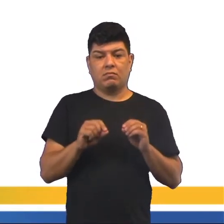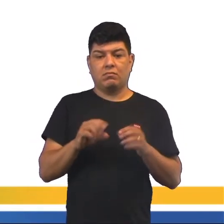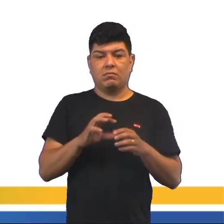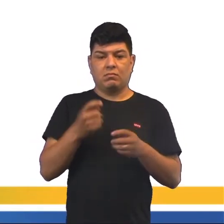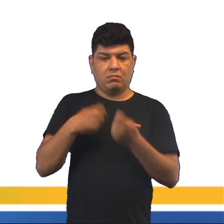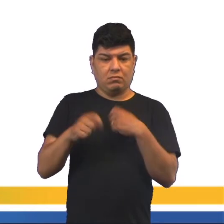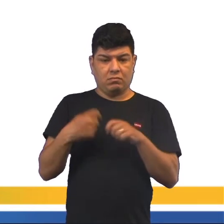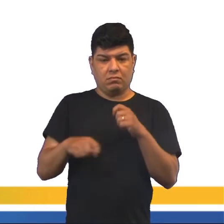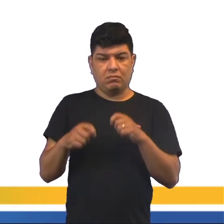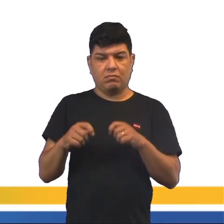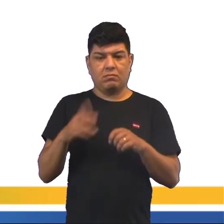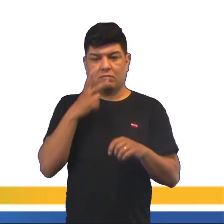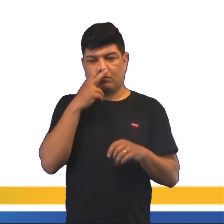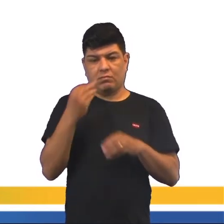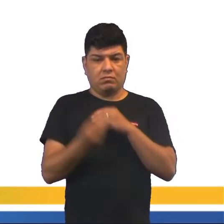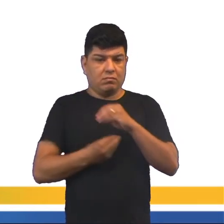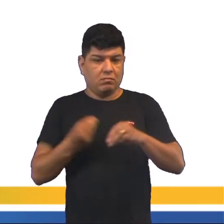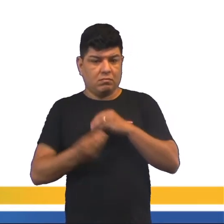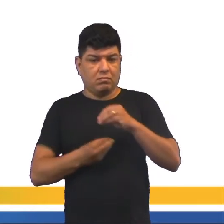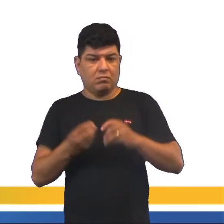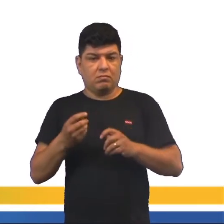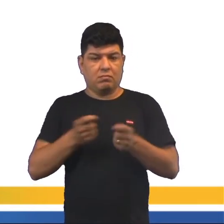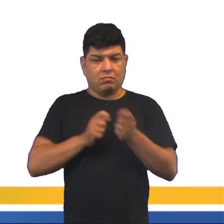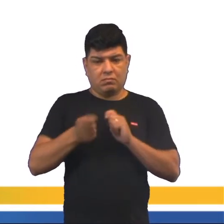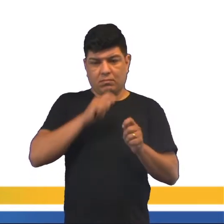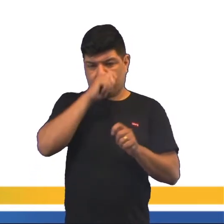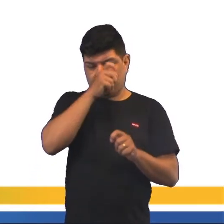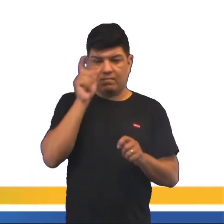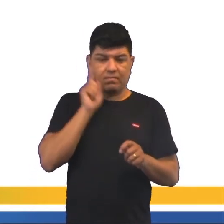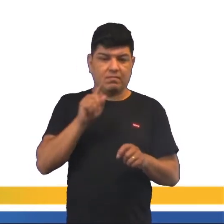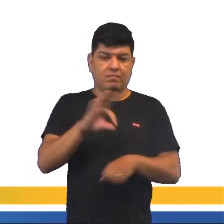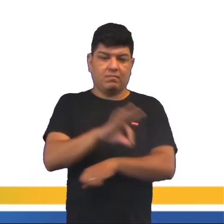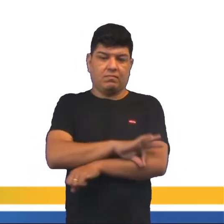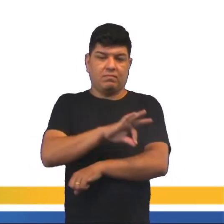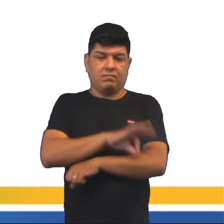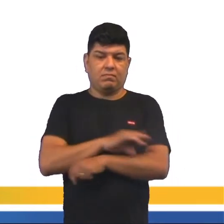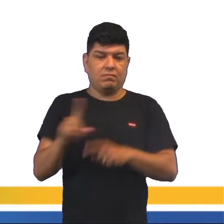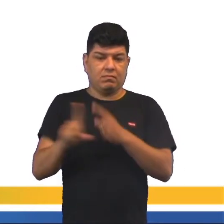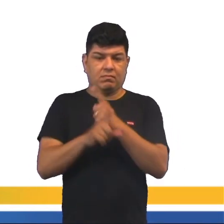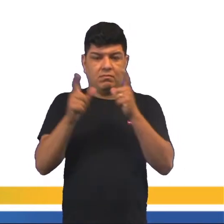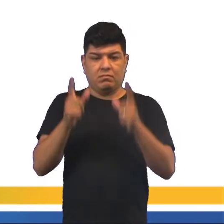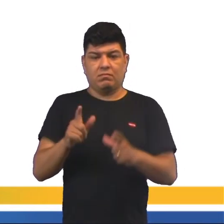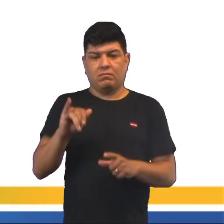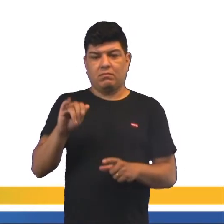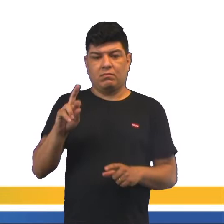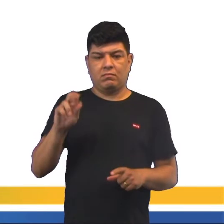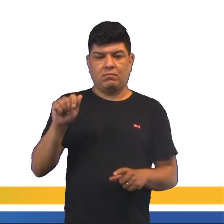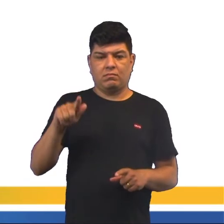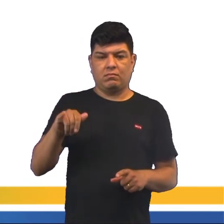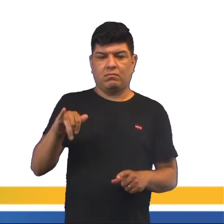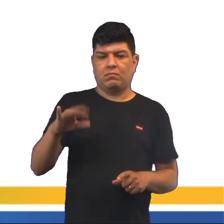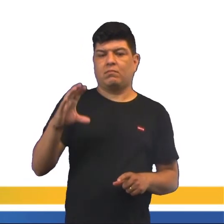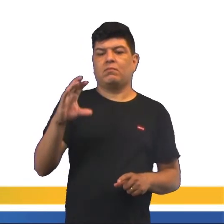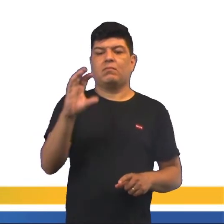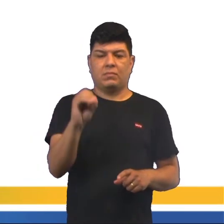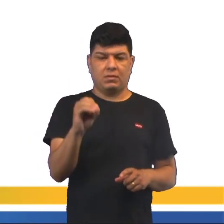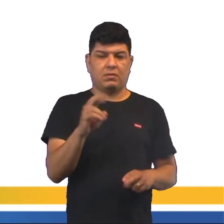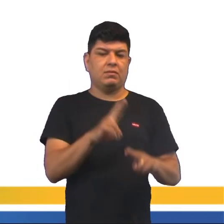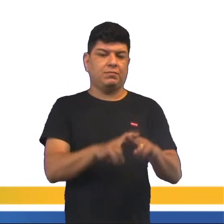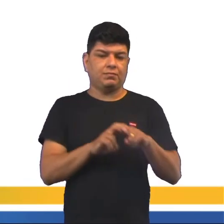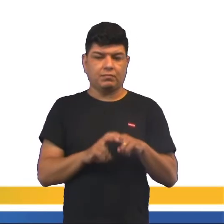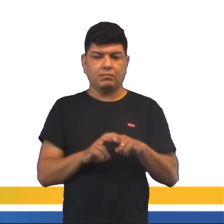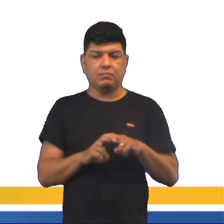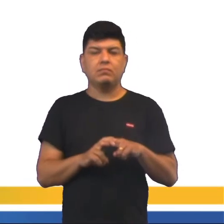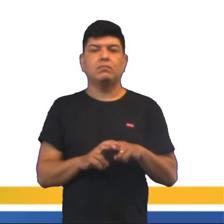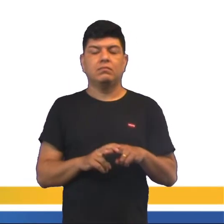reafirmar a hegemonia político-militar dos Estados Unidos, né? após os atentados de 11 de